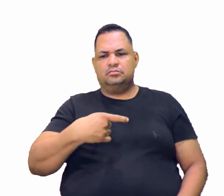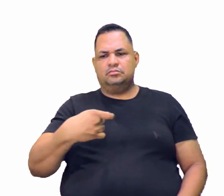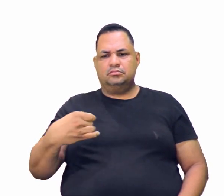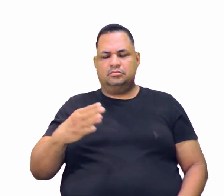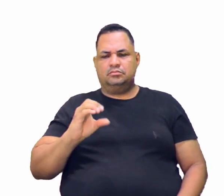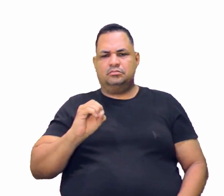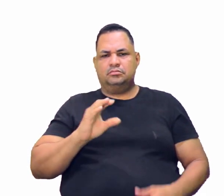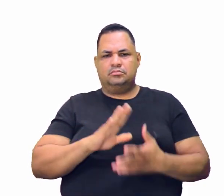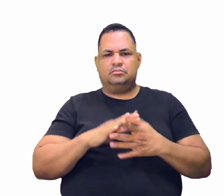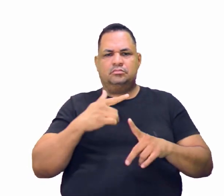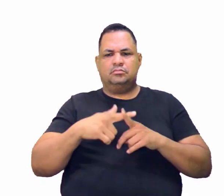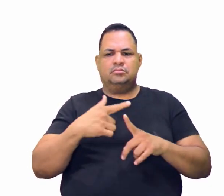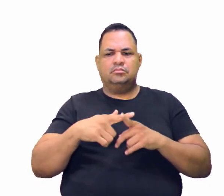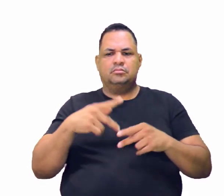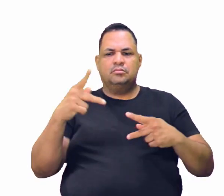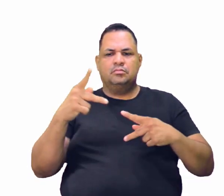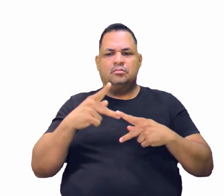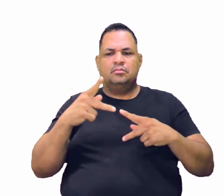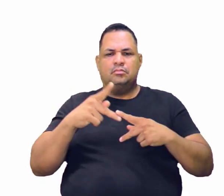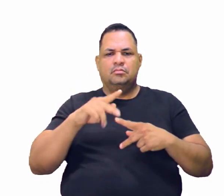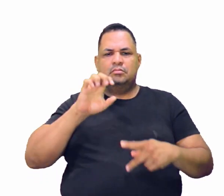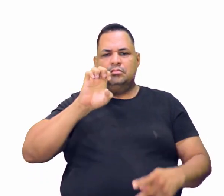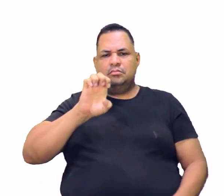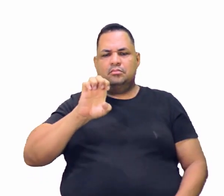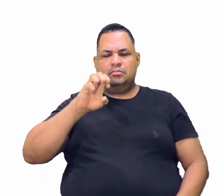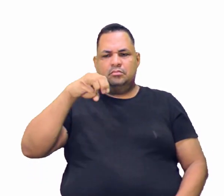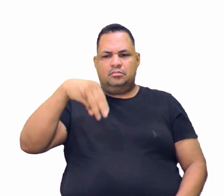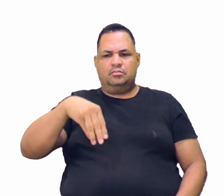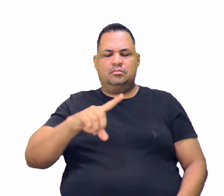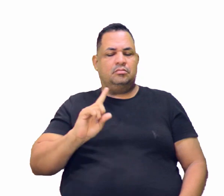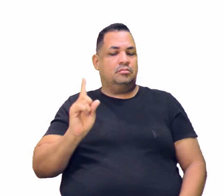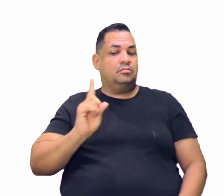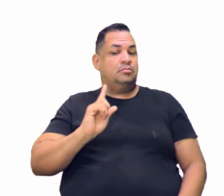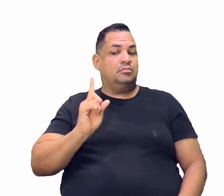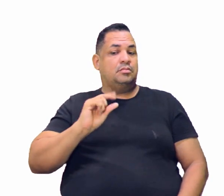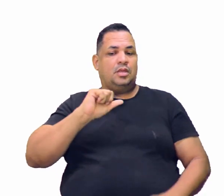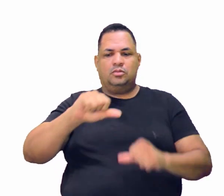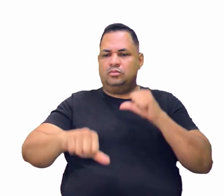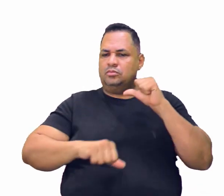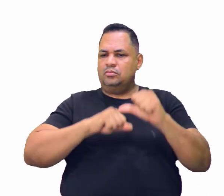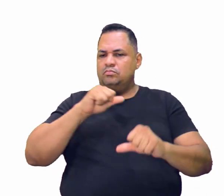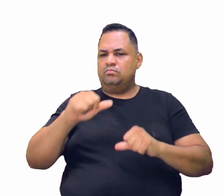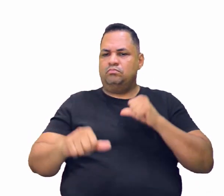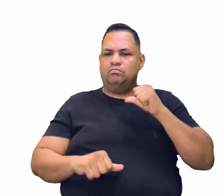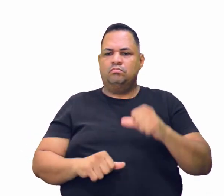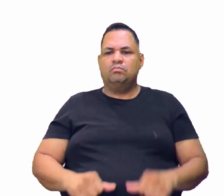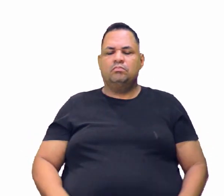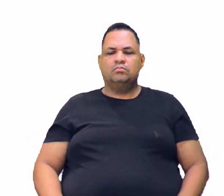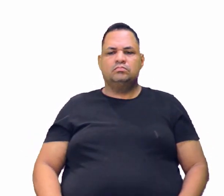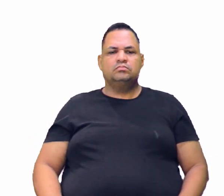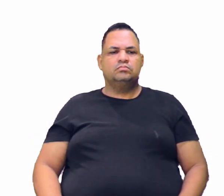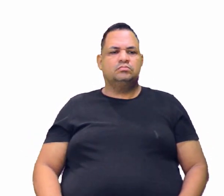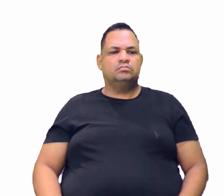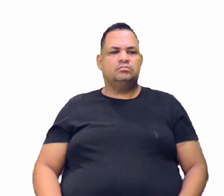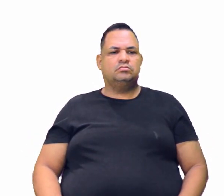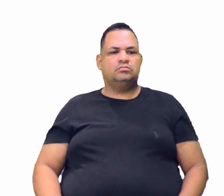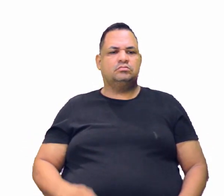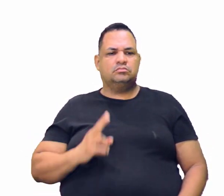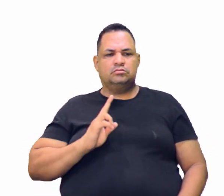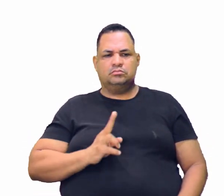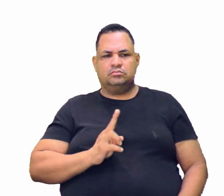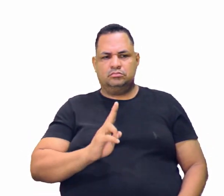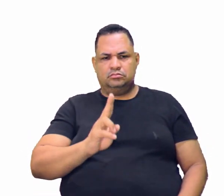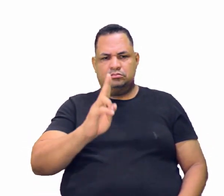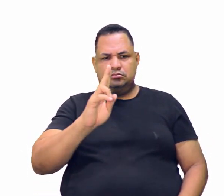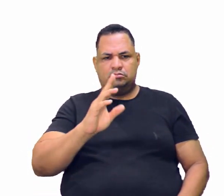Está acompanhada da preposição. Em anexo é invariável. Agora,